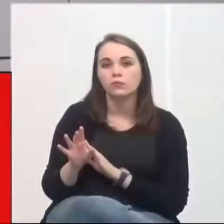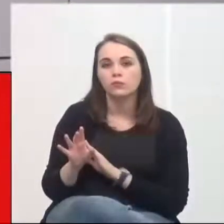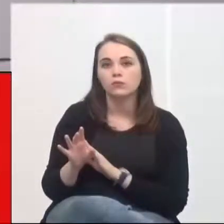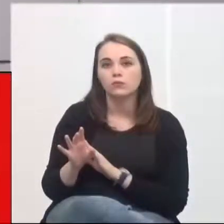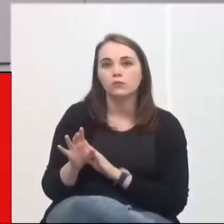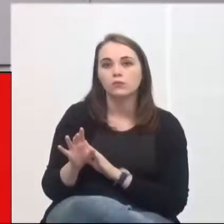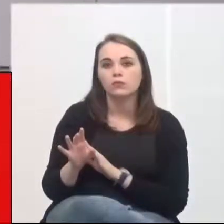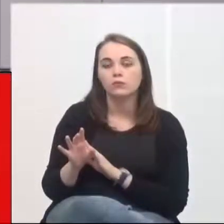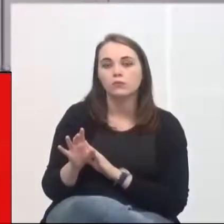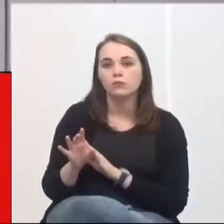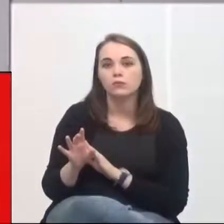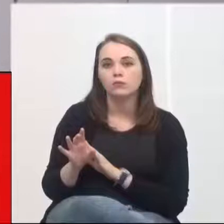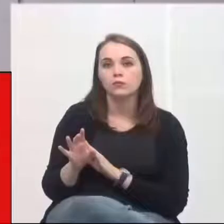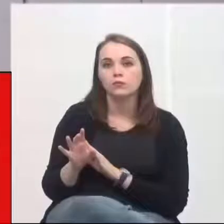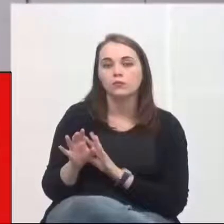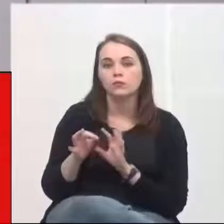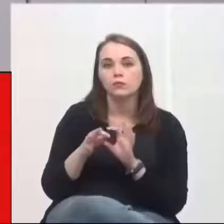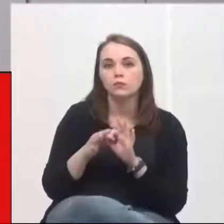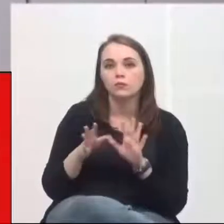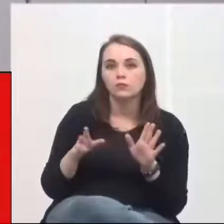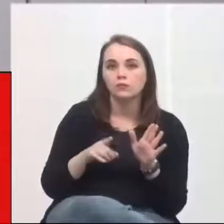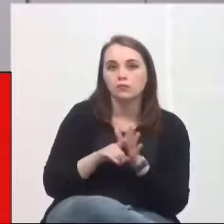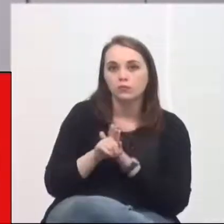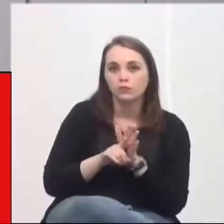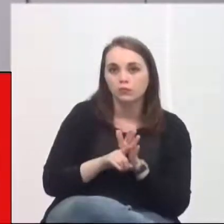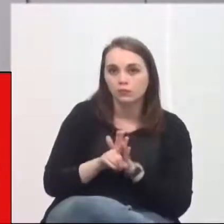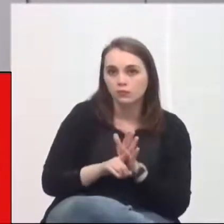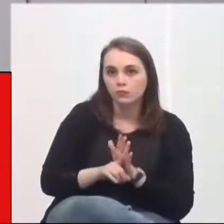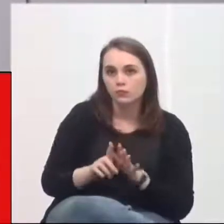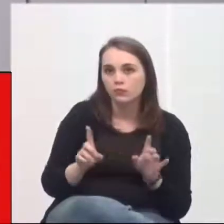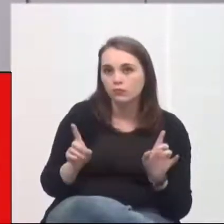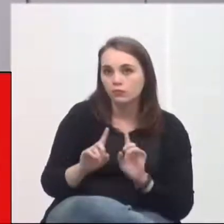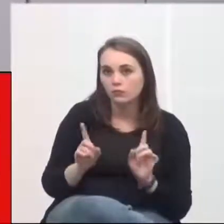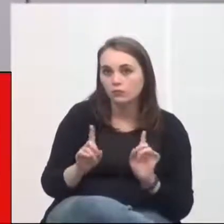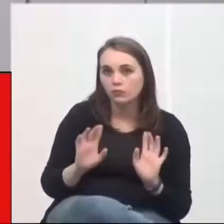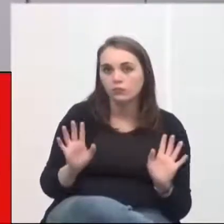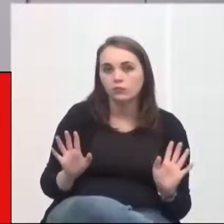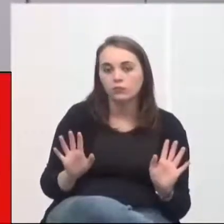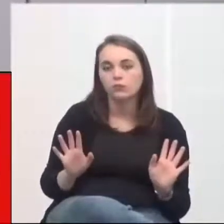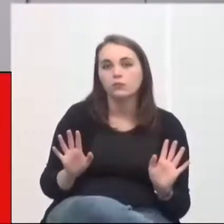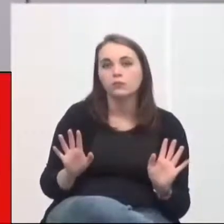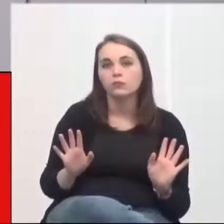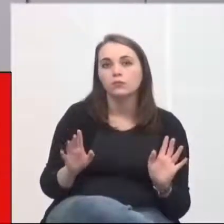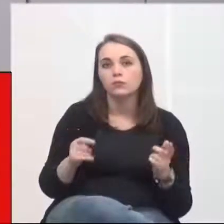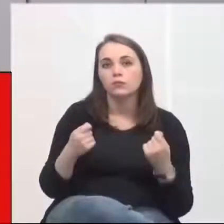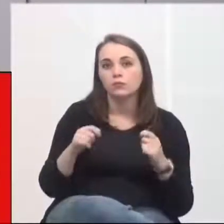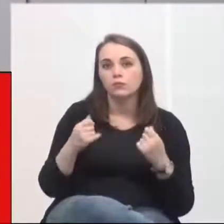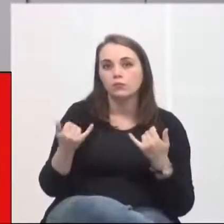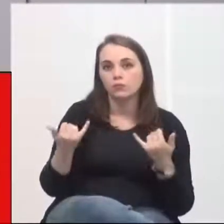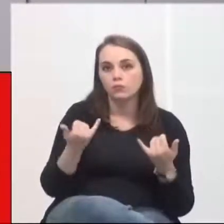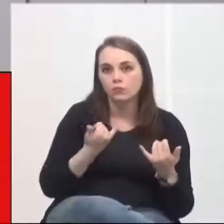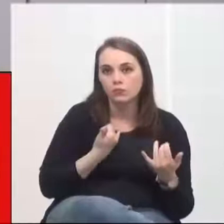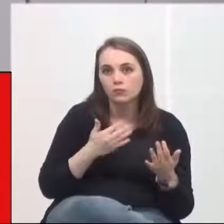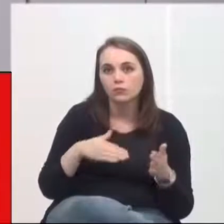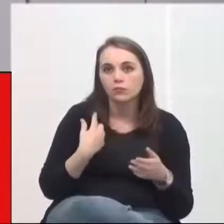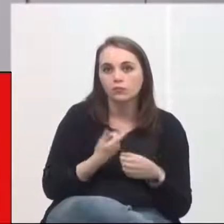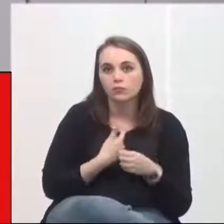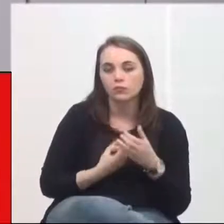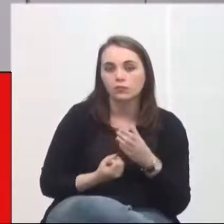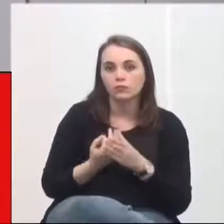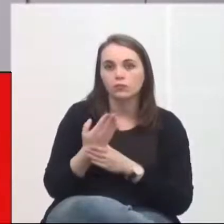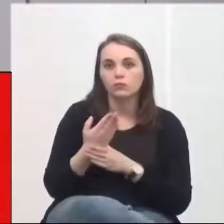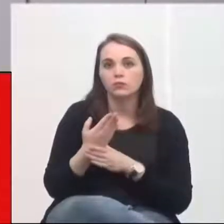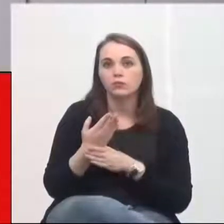questiona apenas a abertura da sindicância. Né? Aliás, deveria ter me comunicado na medida em que a gente já